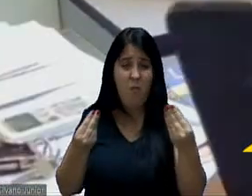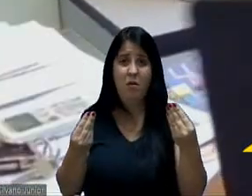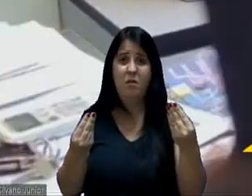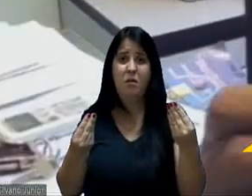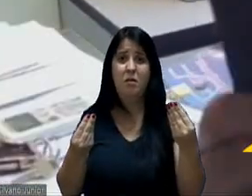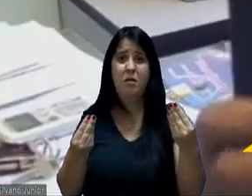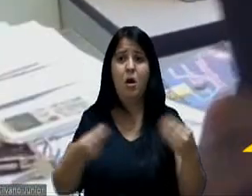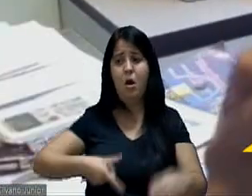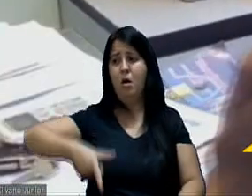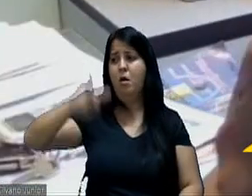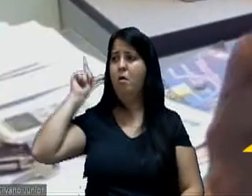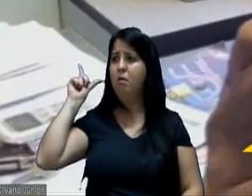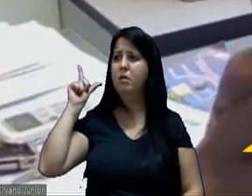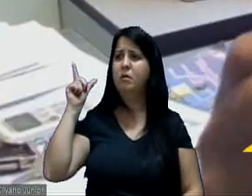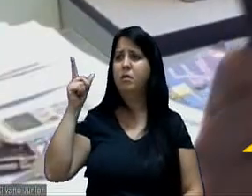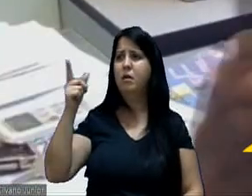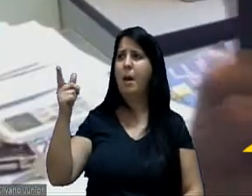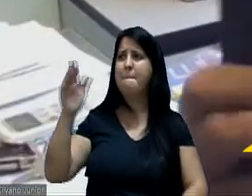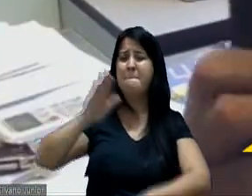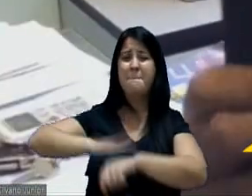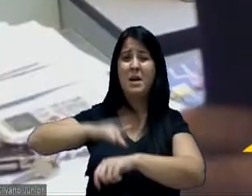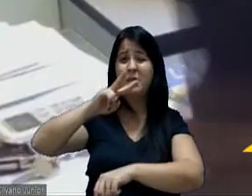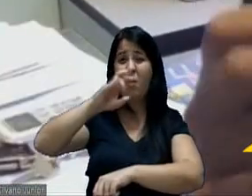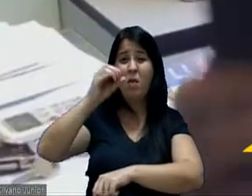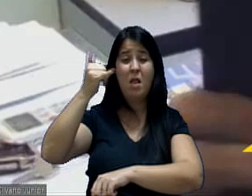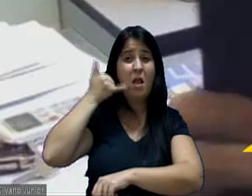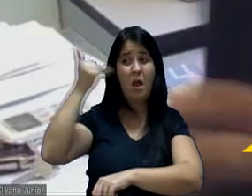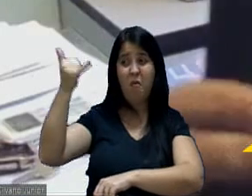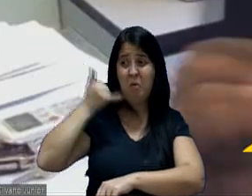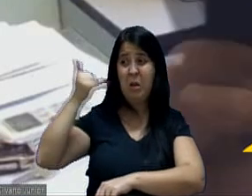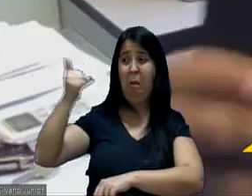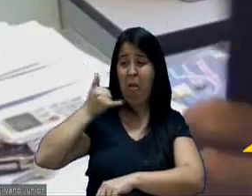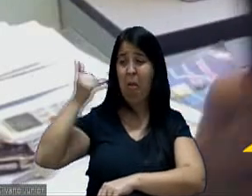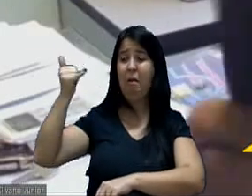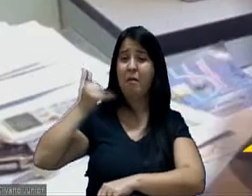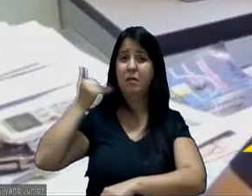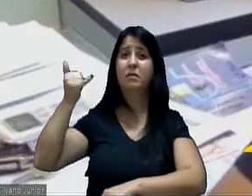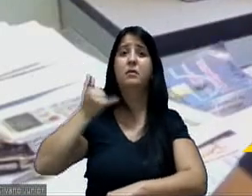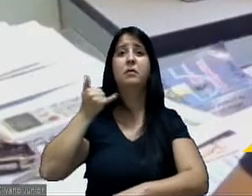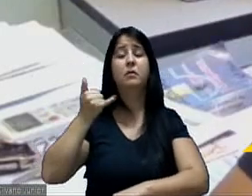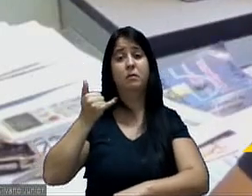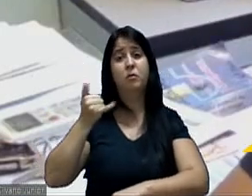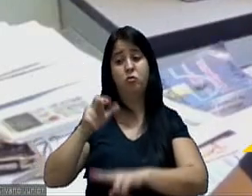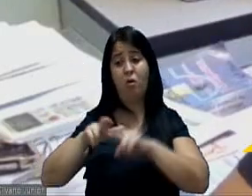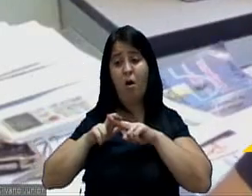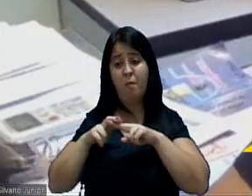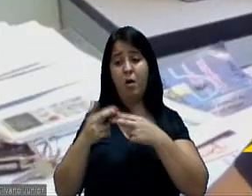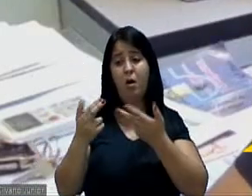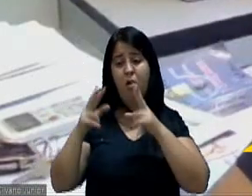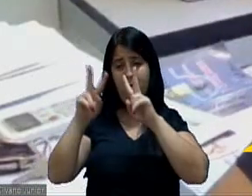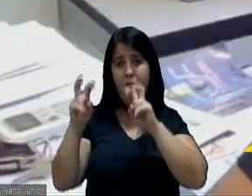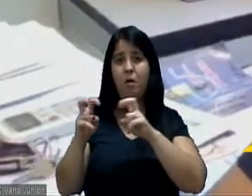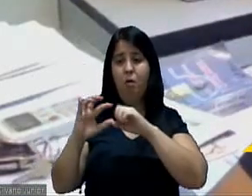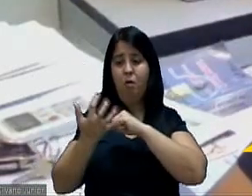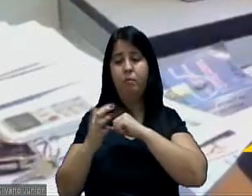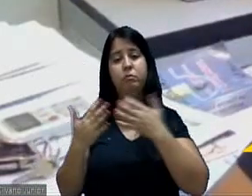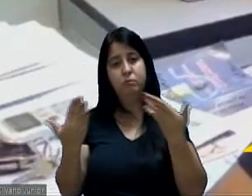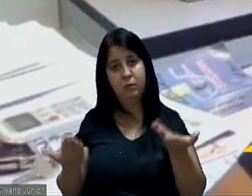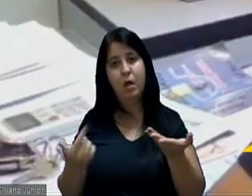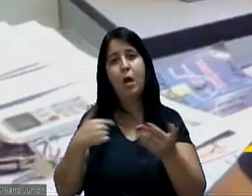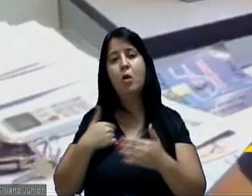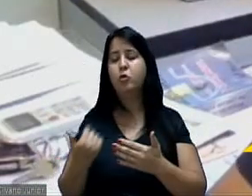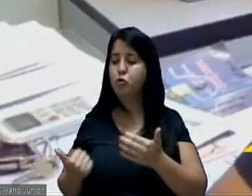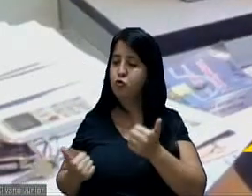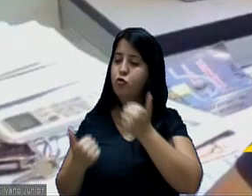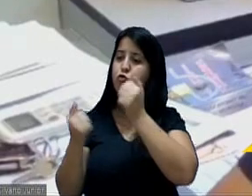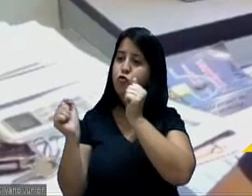Recebi ontem mais de 50 telefonemas, mais de 50 telefonemas a respeito do Covid. Então é isso, eu estou junto com o prefeito,